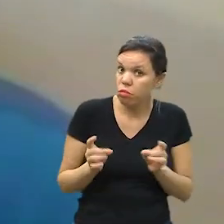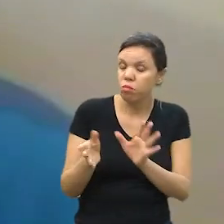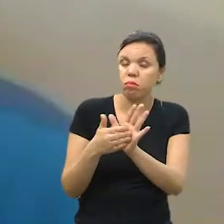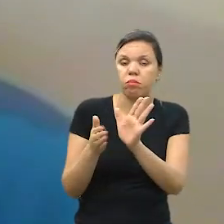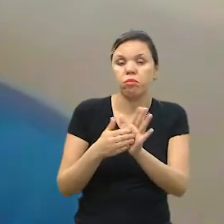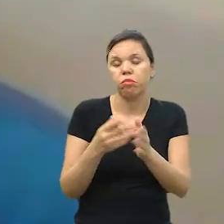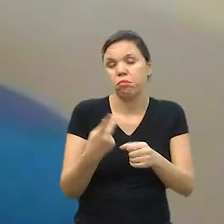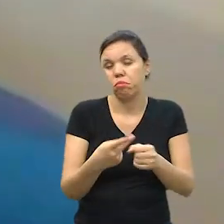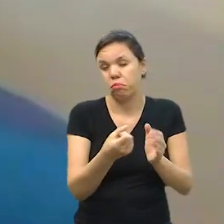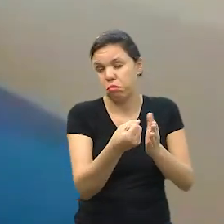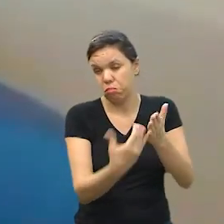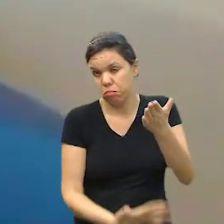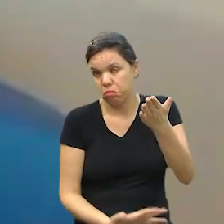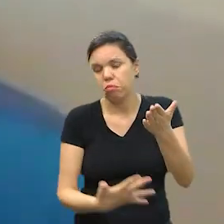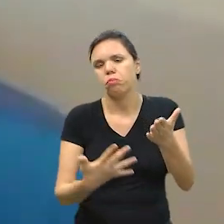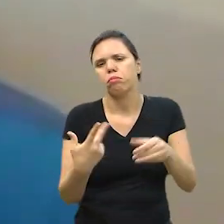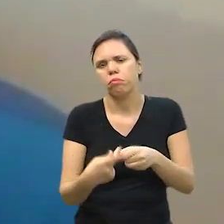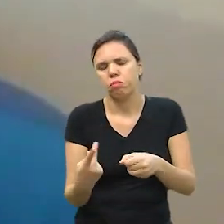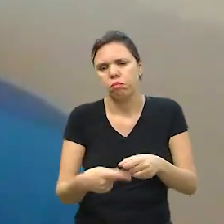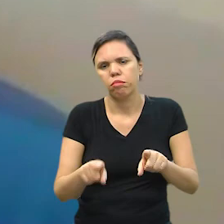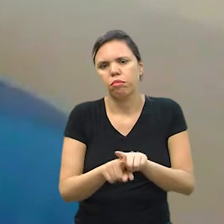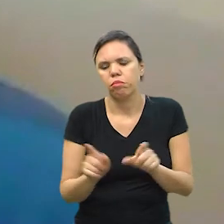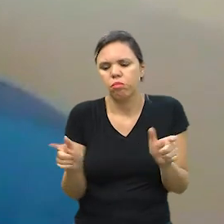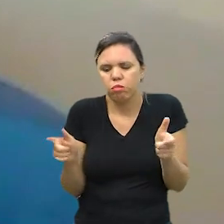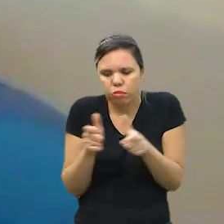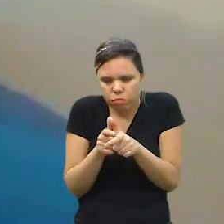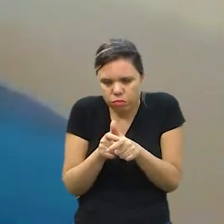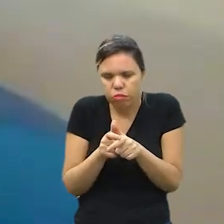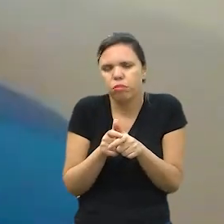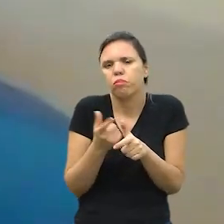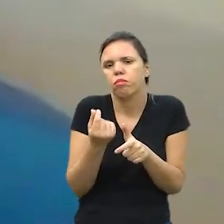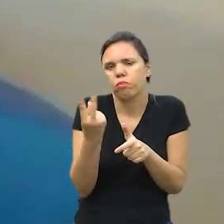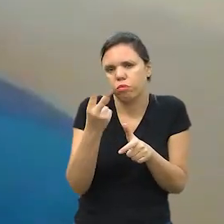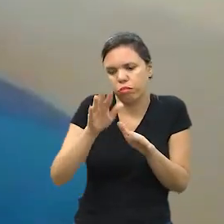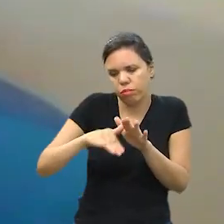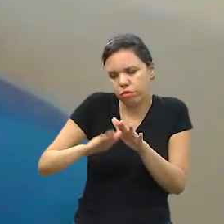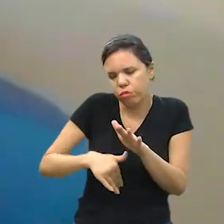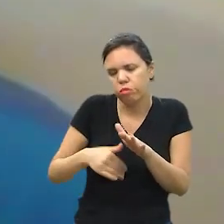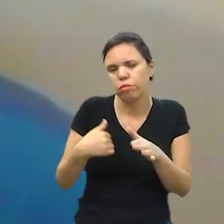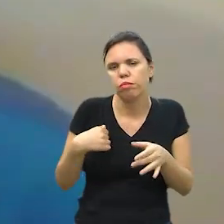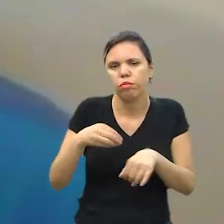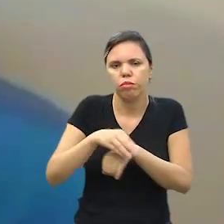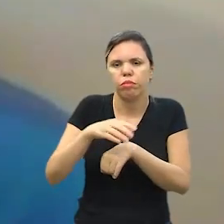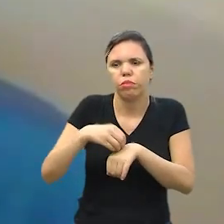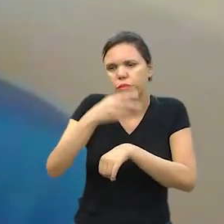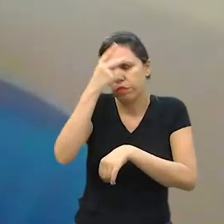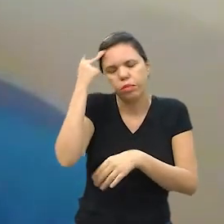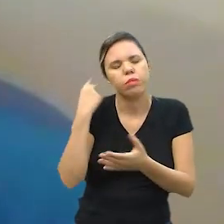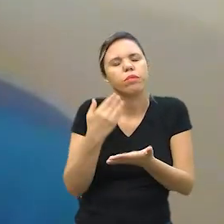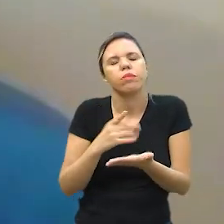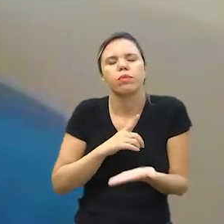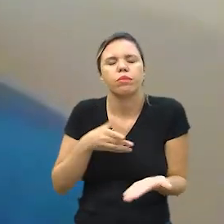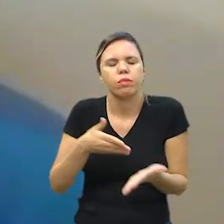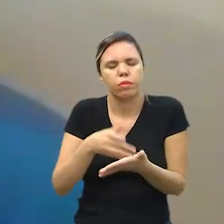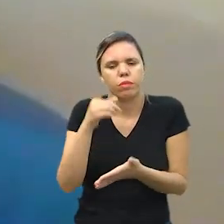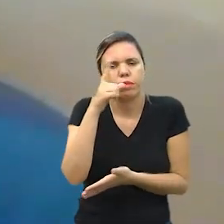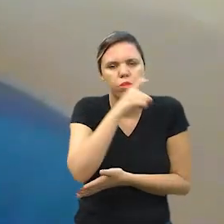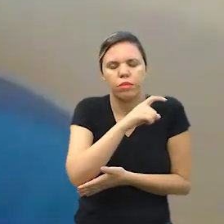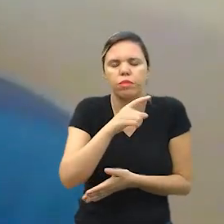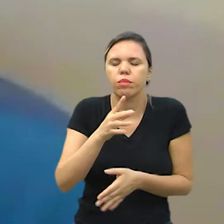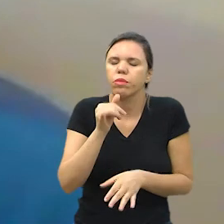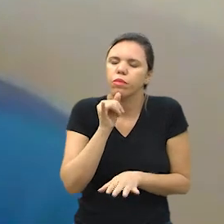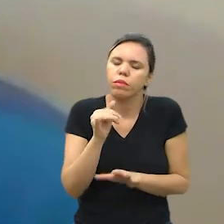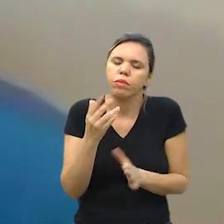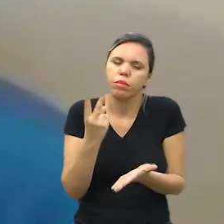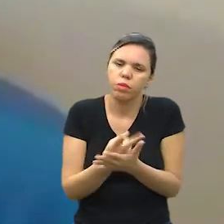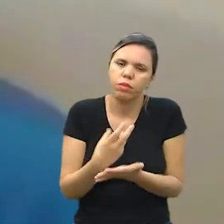aumentar a oferta de produtos e tende a diminuir os preços. Então, o que que eu indico para o produtor que está tendo essa dificuldade? Eu